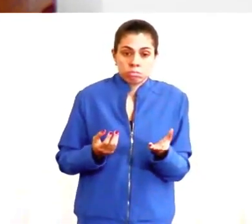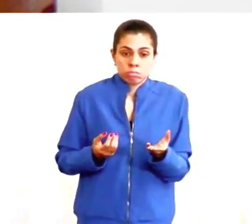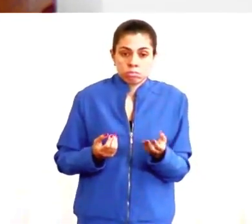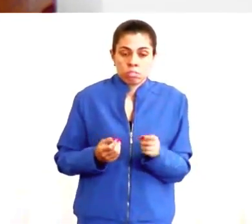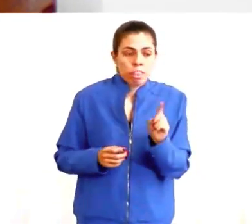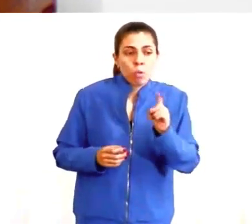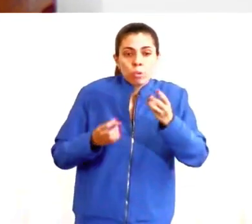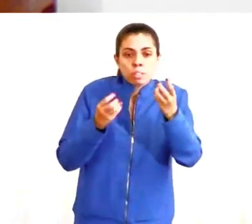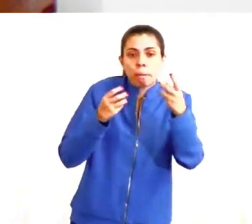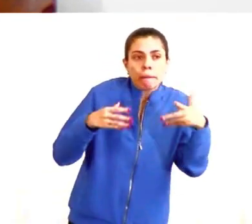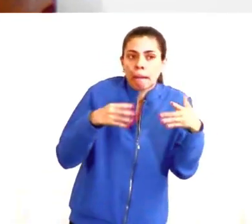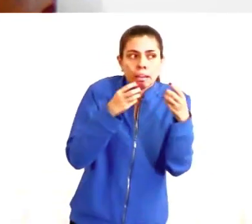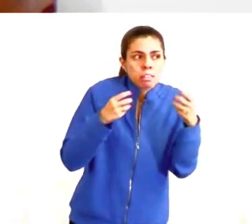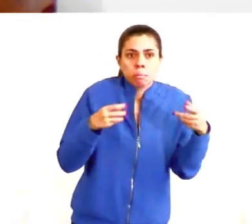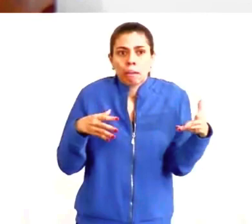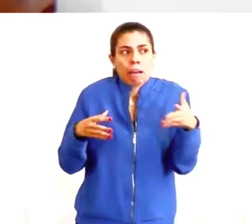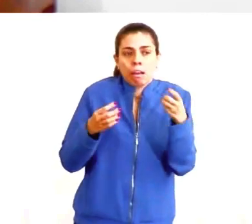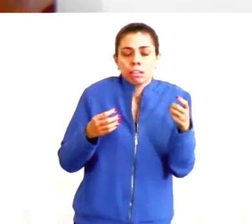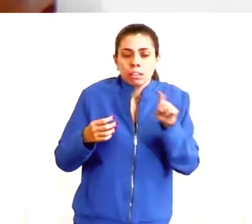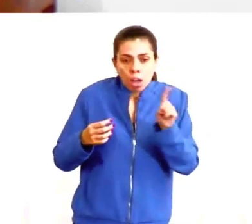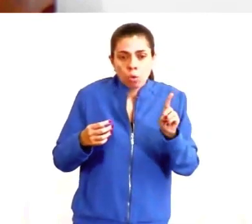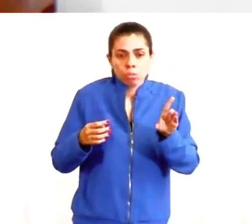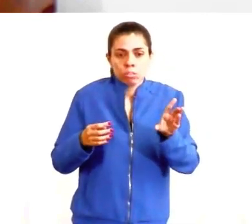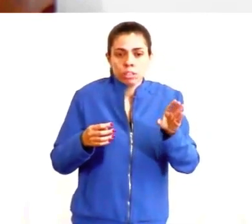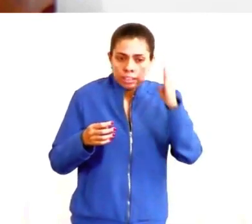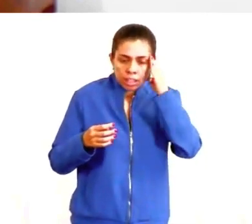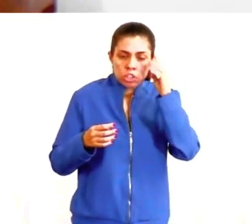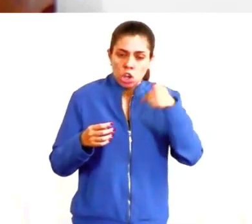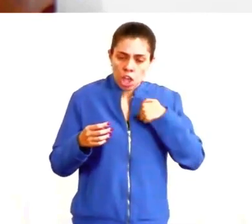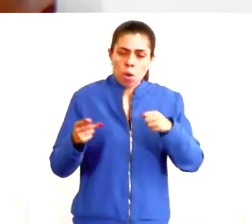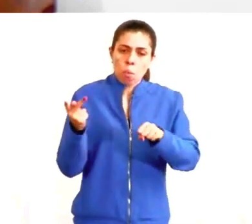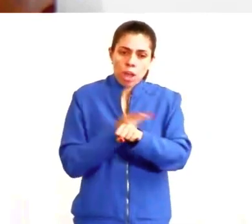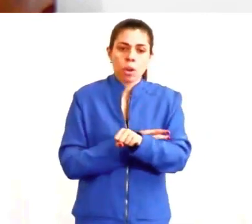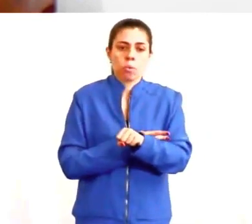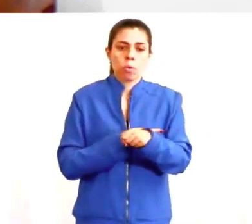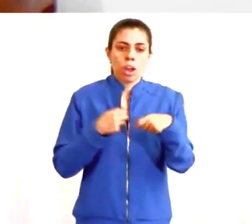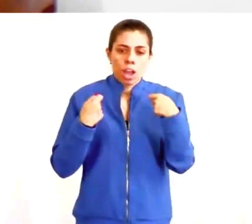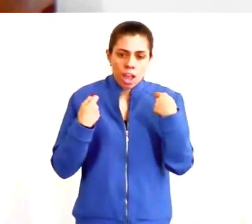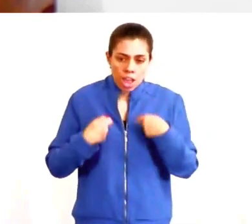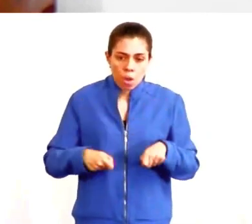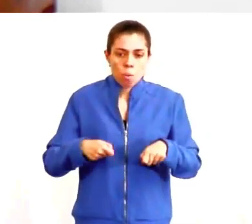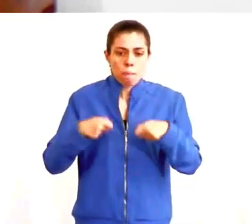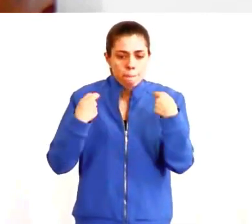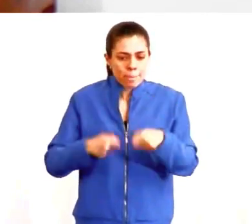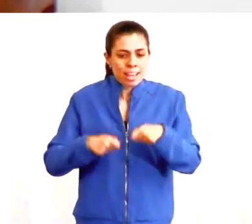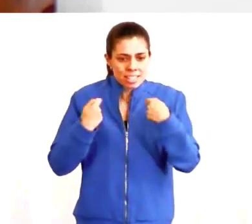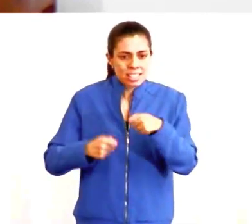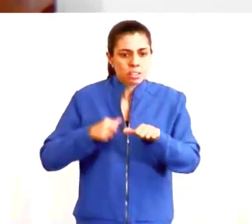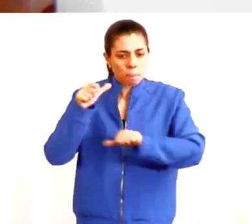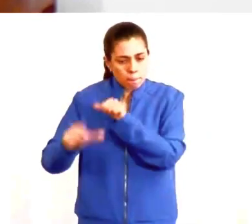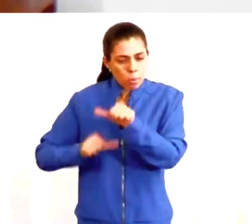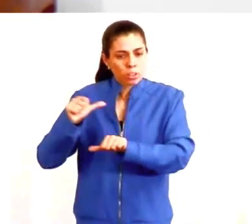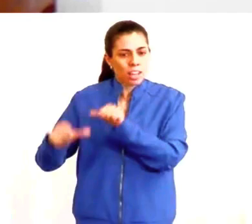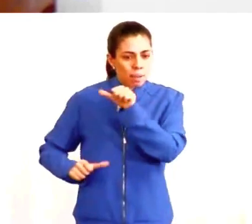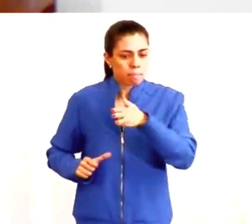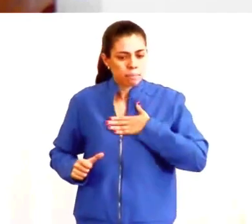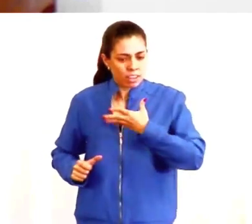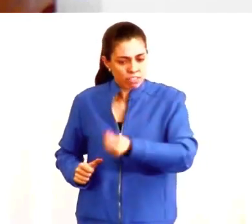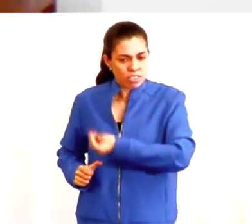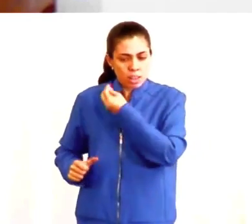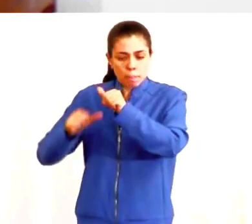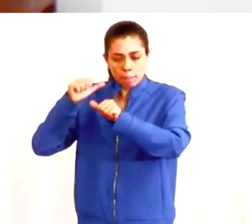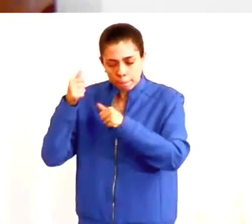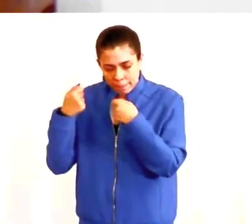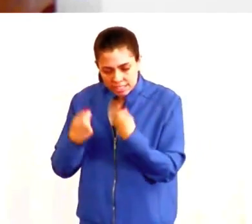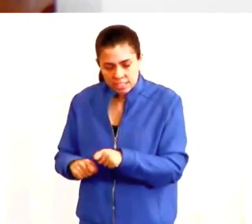nações. De todas as nações. Que Deus nos ajude, que Deus nos dê graça, que a palavra que os